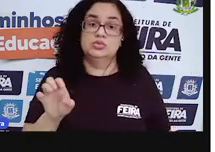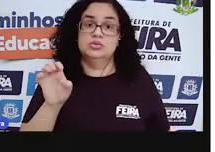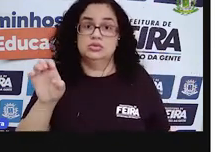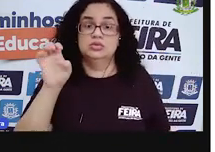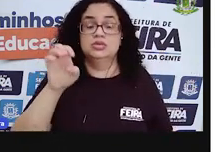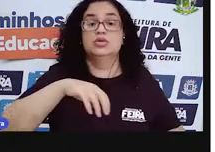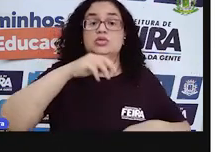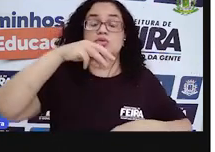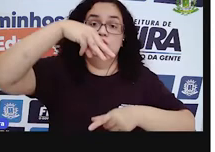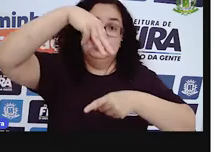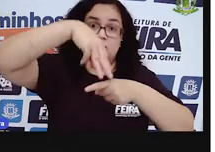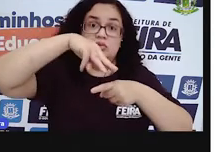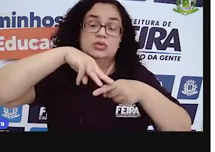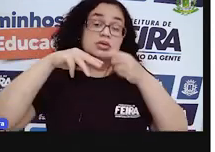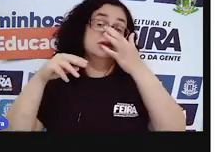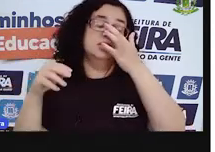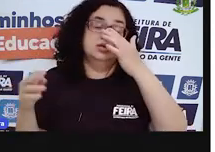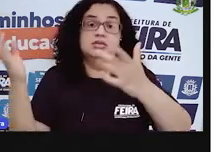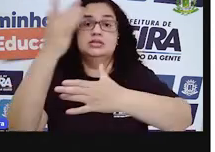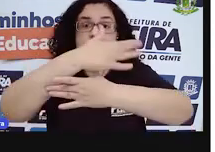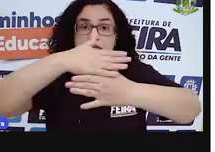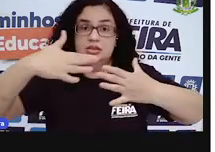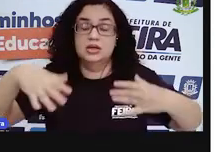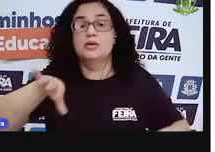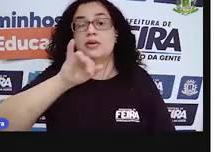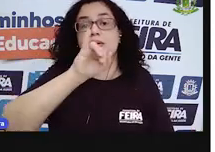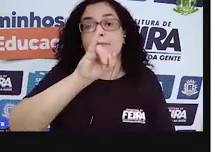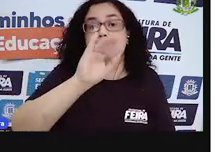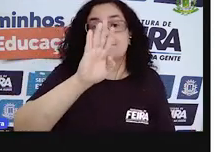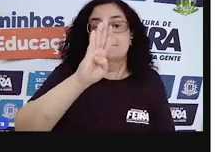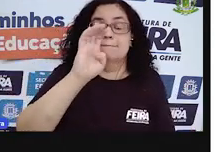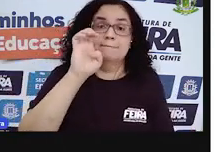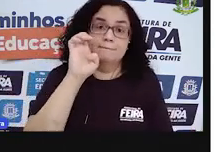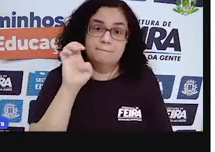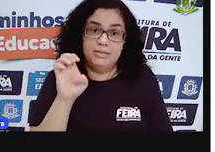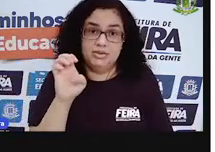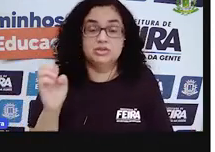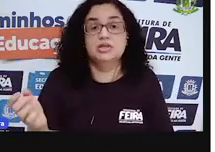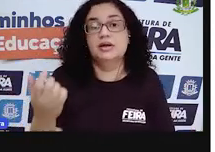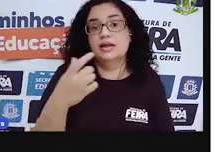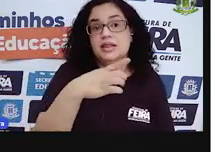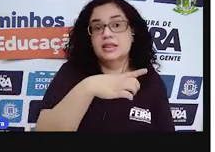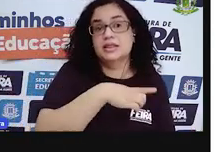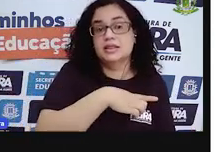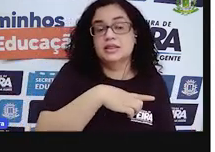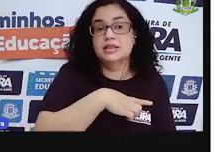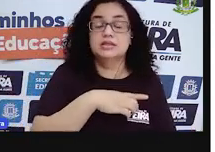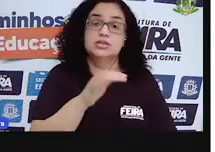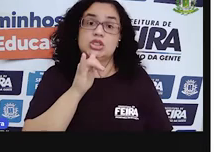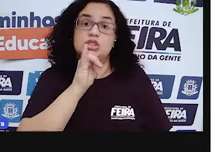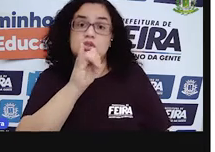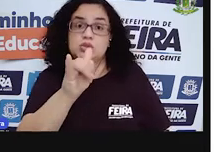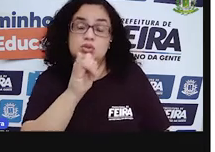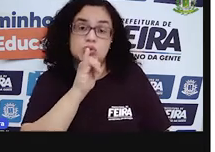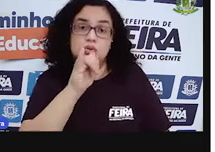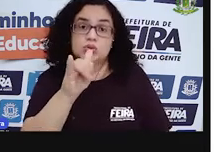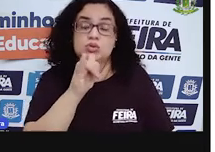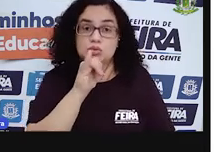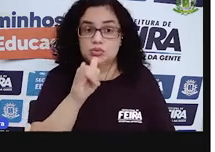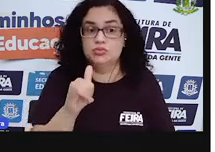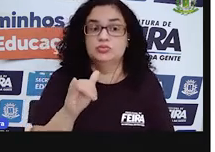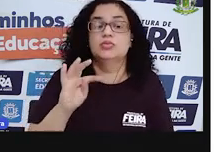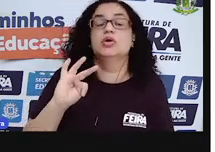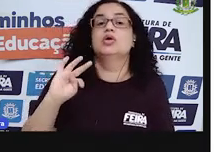informações sobre os municípios que são as cidades enfim o IBGE é quem coleta e divulga todas